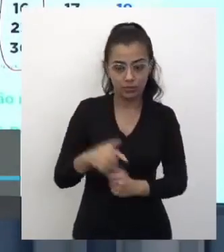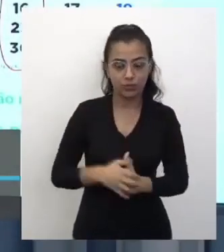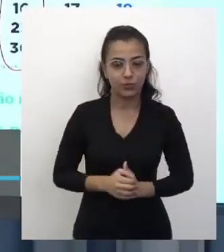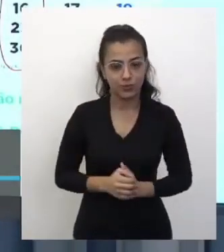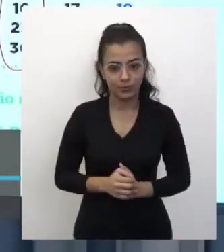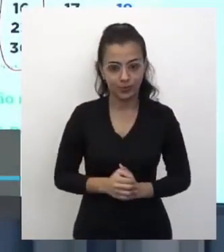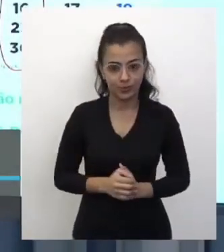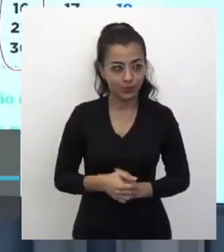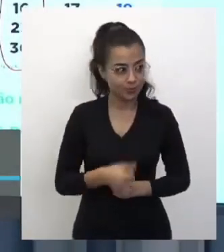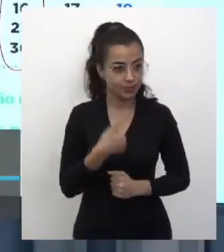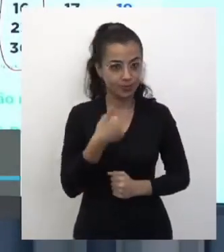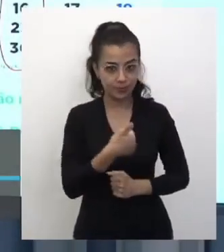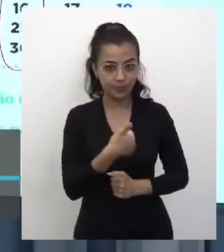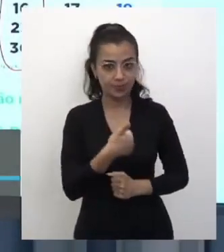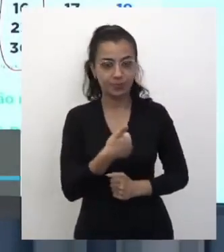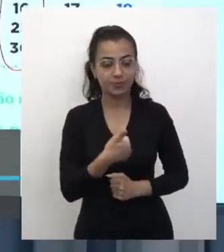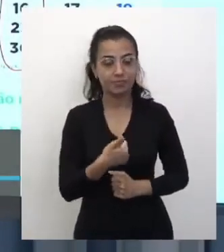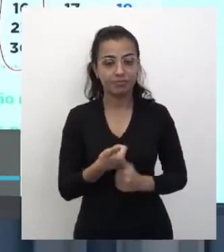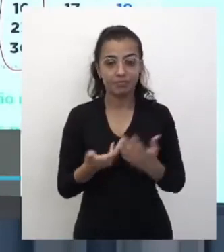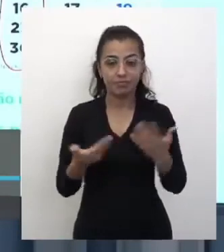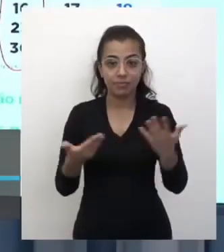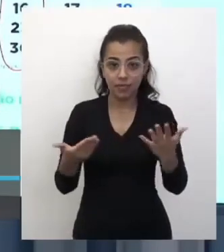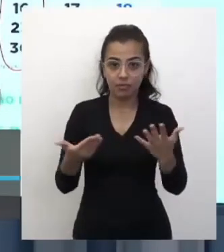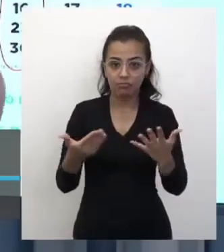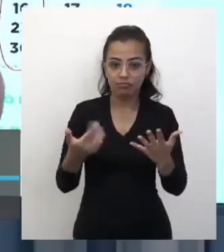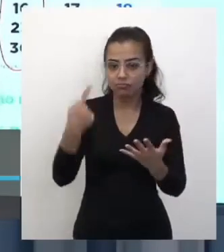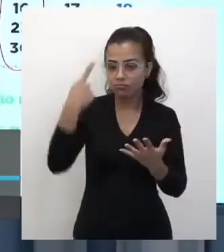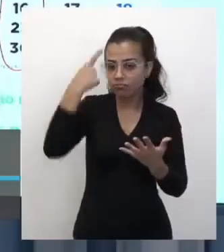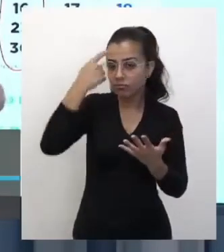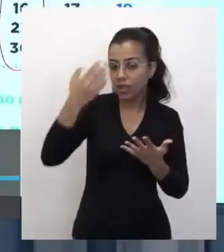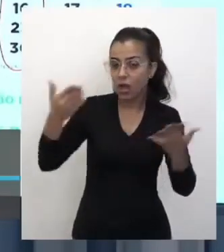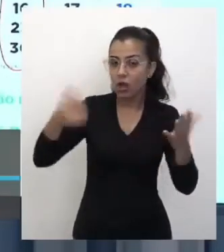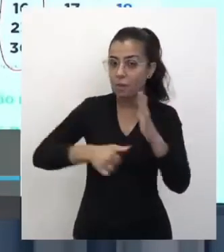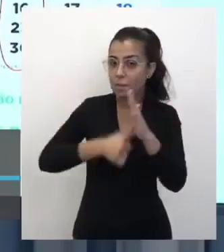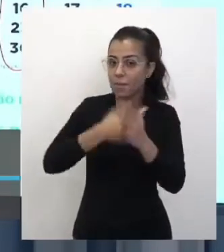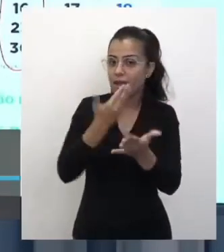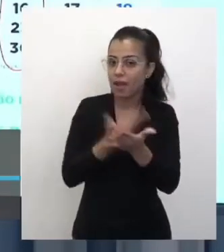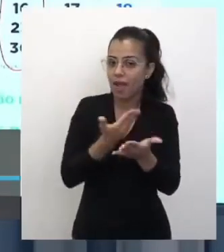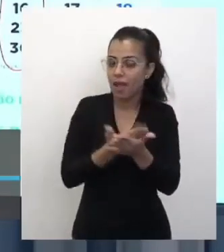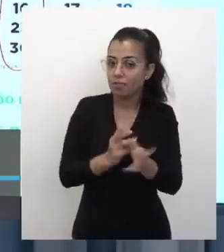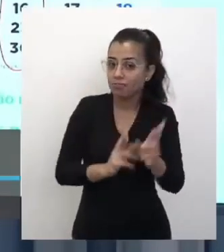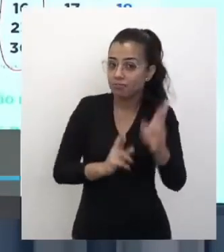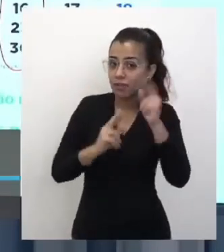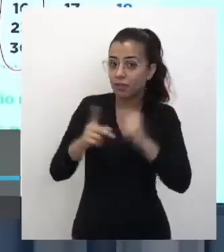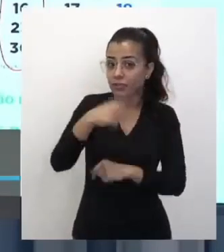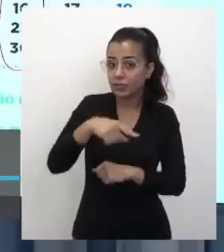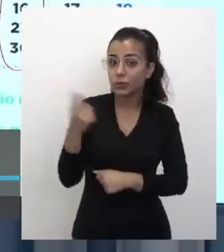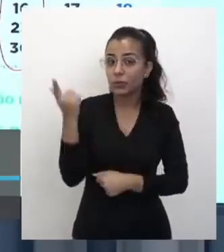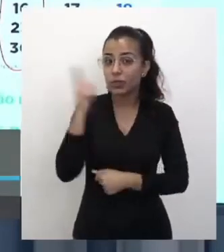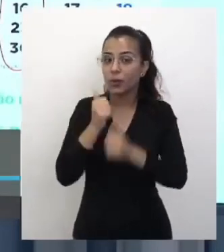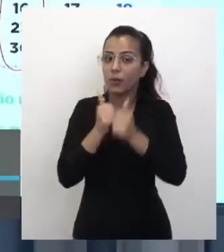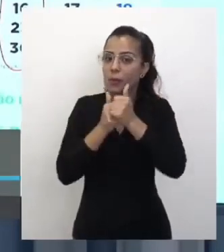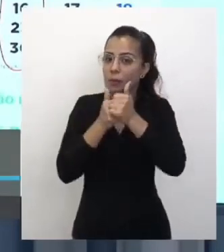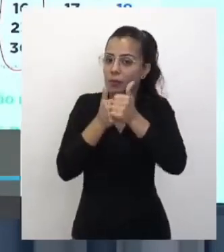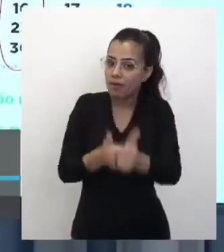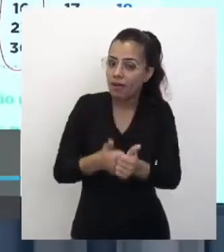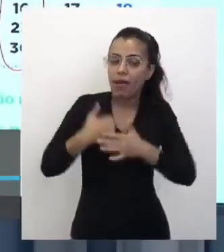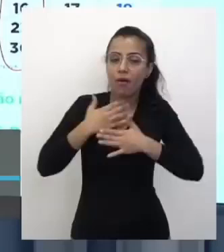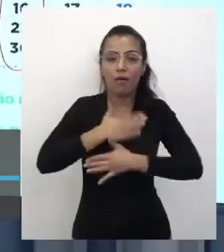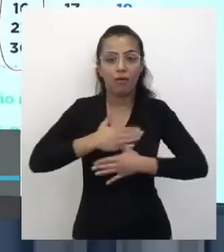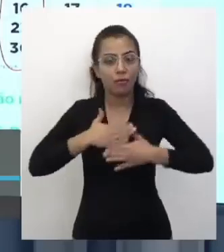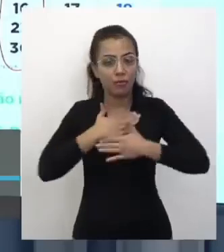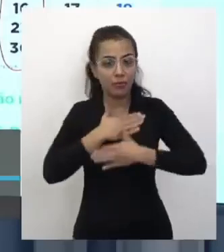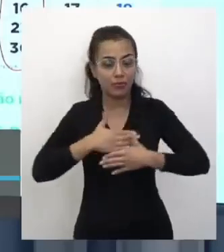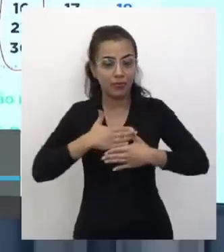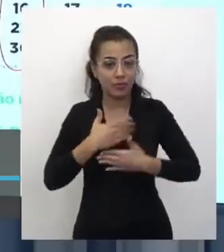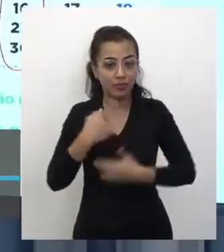Perfeito. Beleza? Beleza. Então aí, nessa ideia, essa primeira aula aí, espero que vocês tenham acompanhado, tenham aí curtido. A